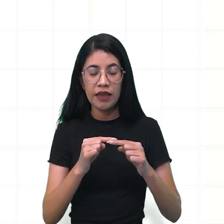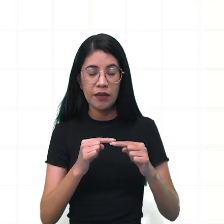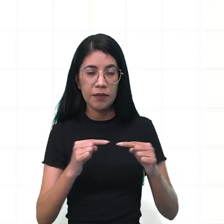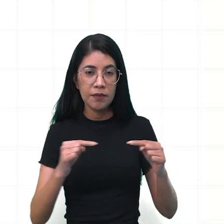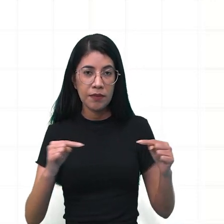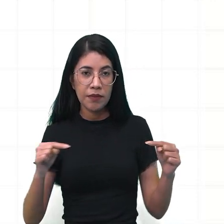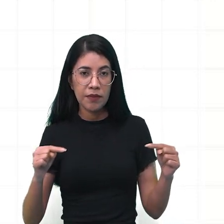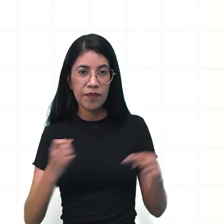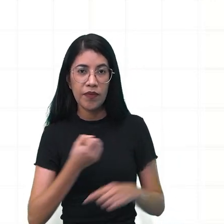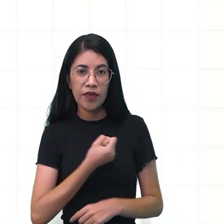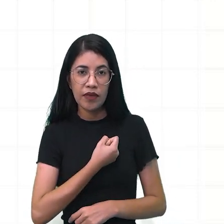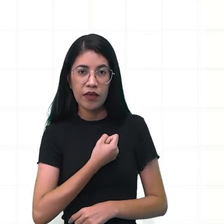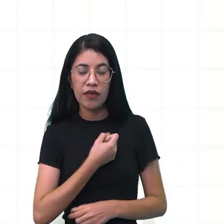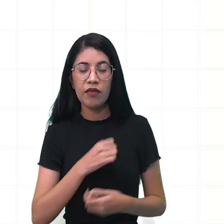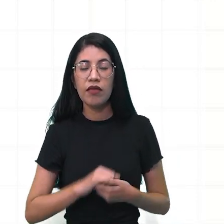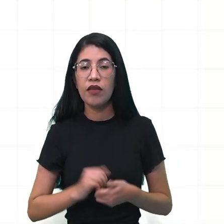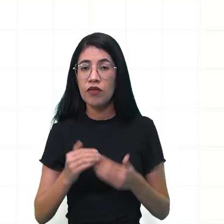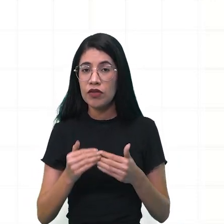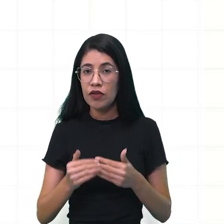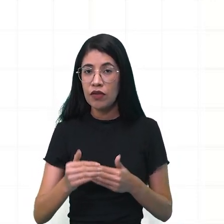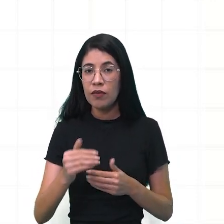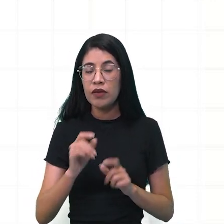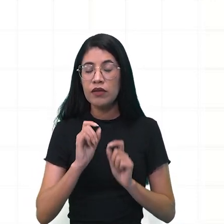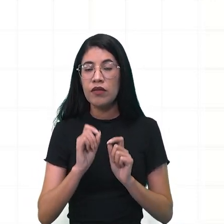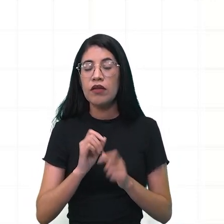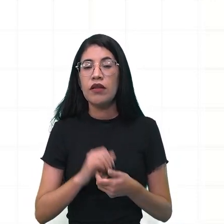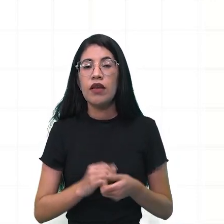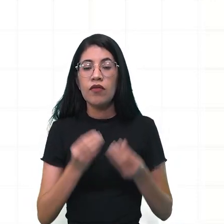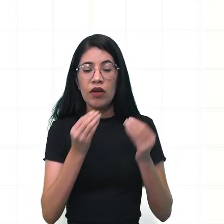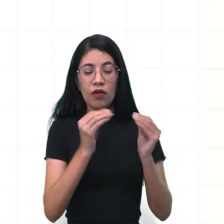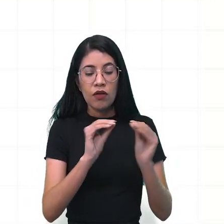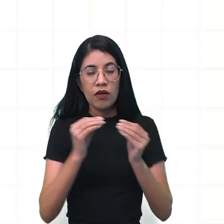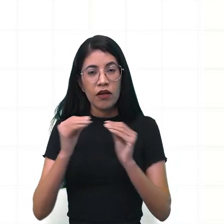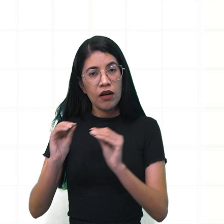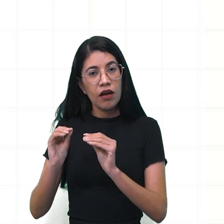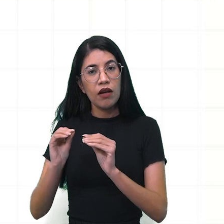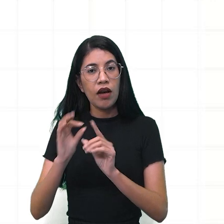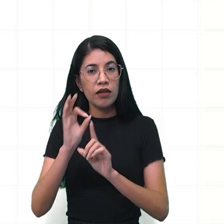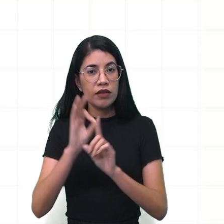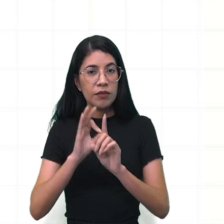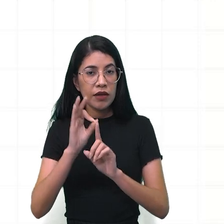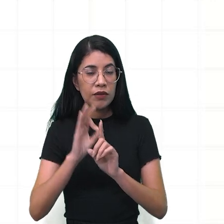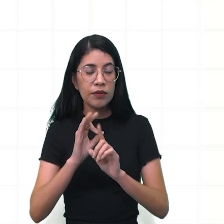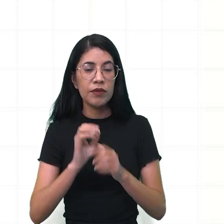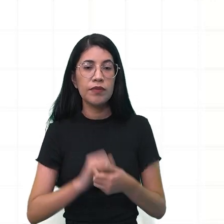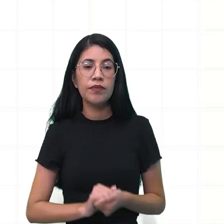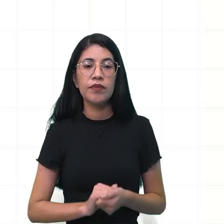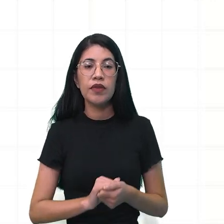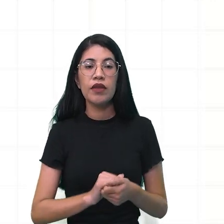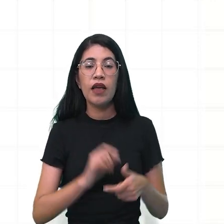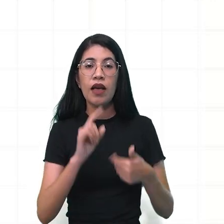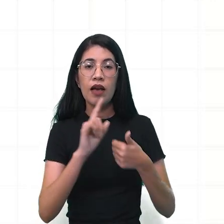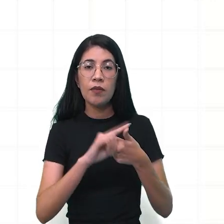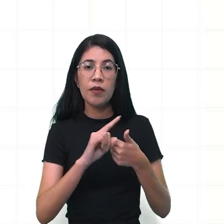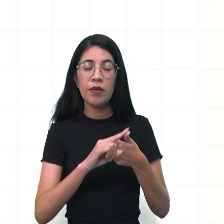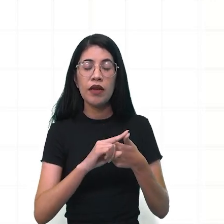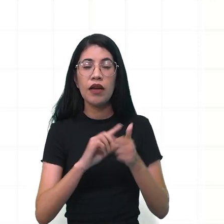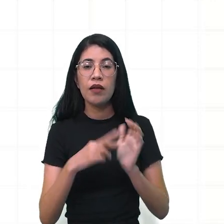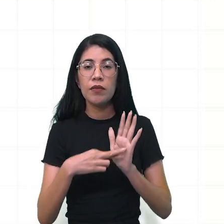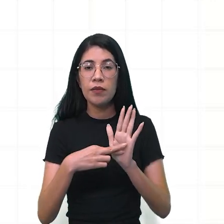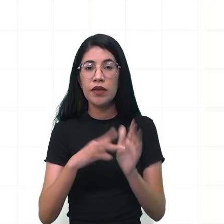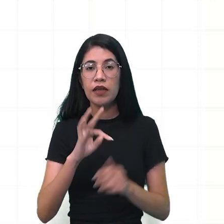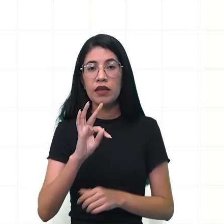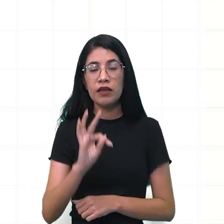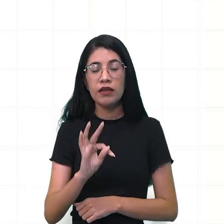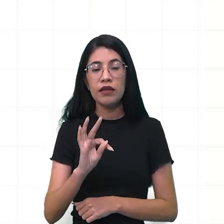reta numérica. Então, nós vamos começar a marcar aqui, ó. São Joaquim é indicado pela letra T. Qual é a temperatura lá de